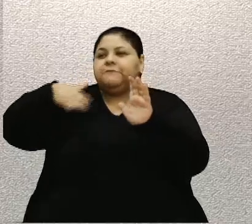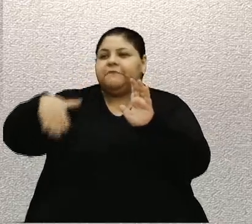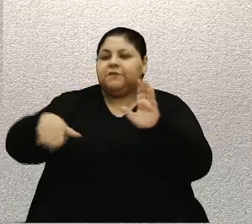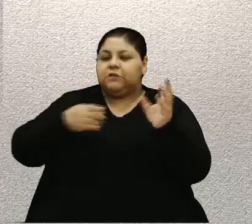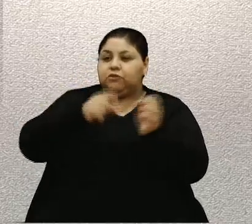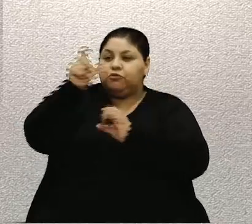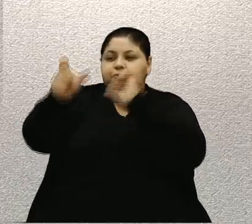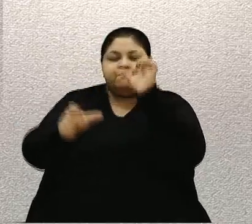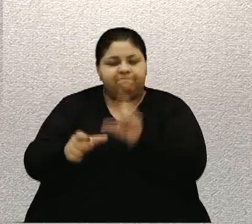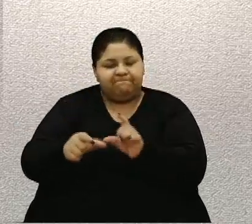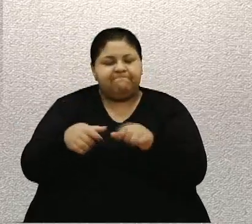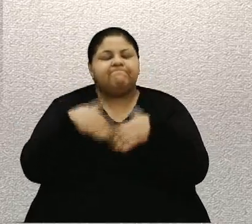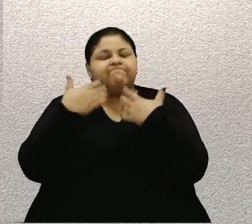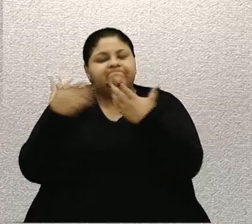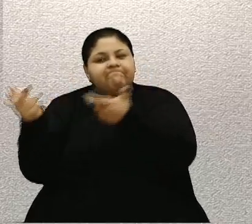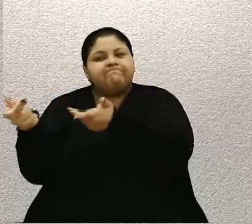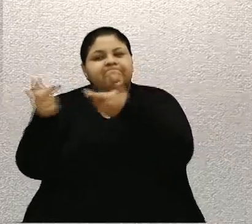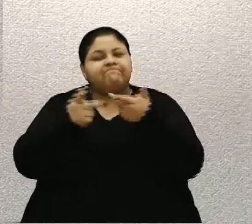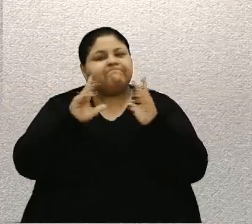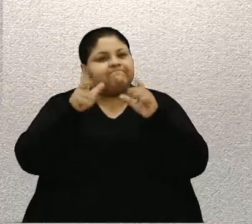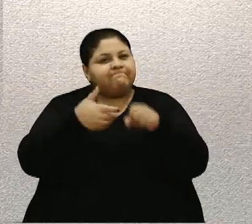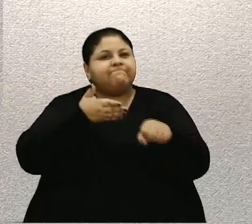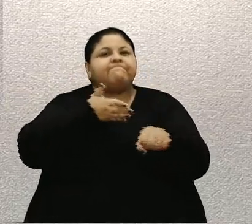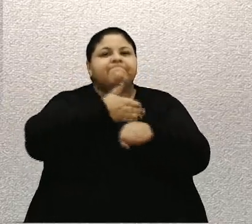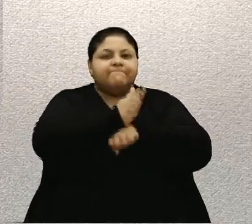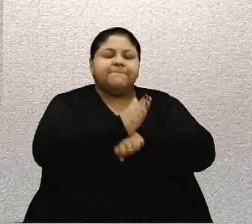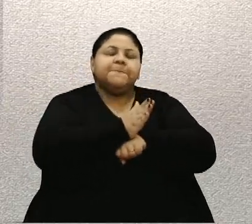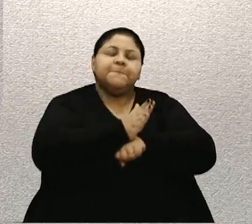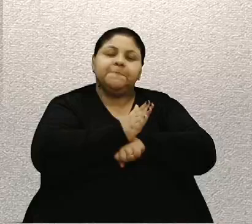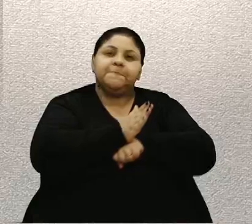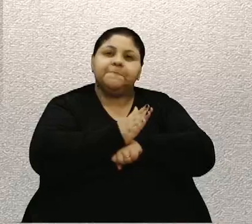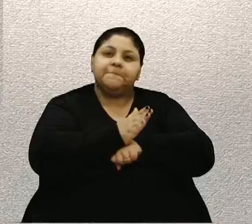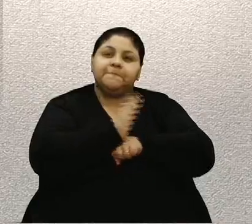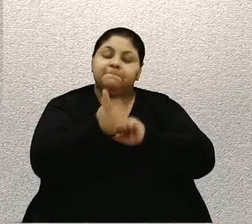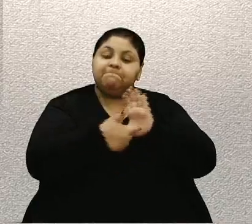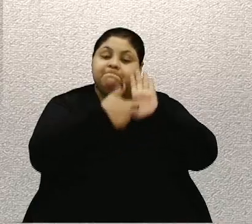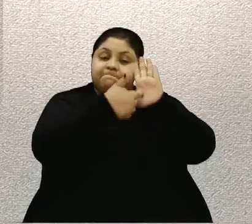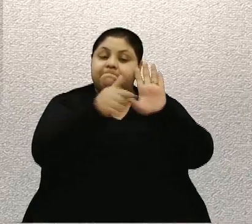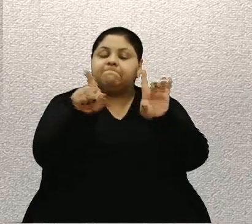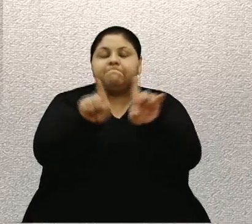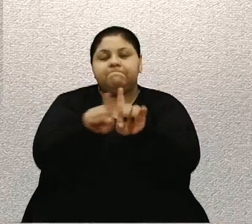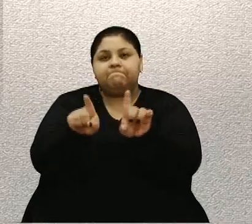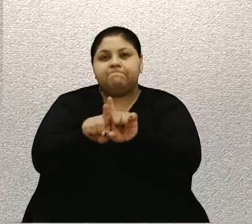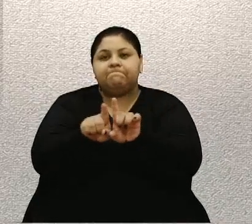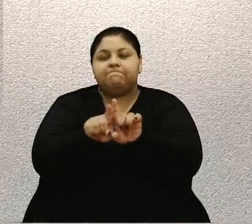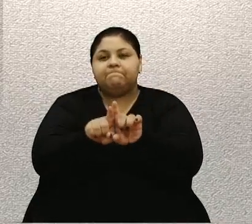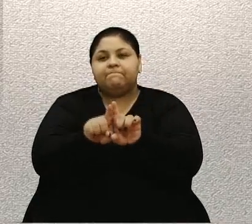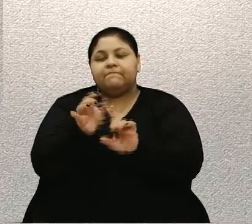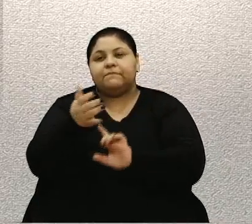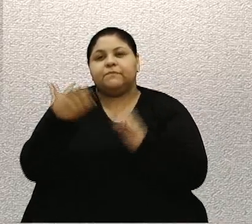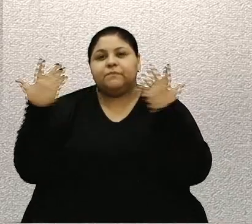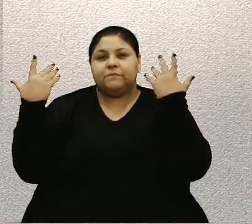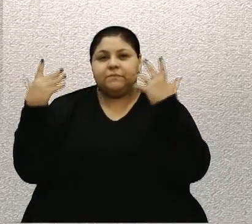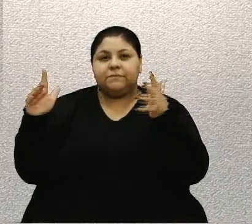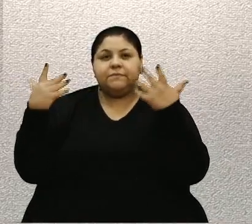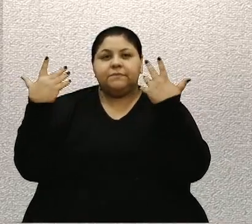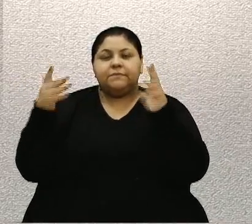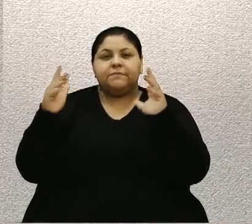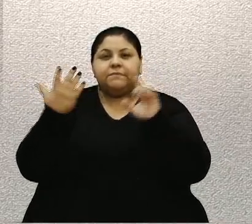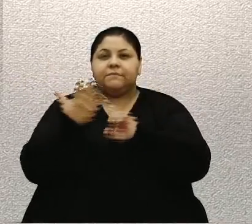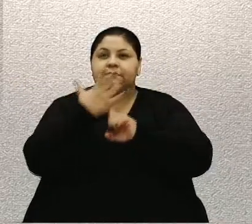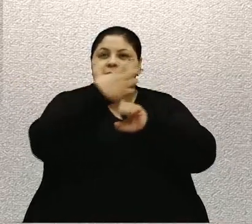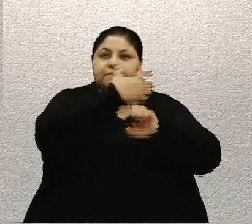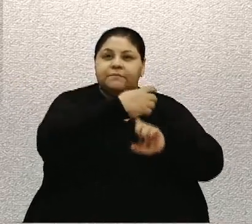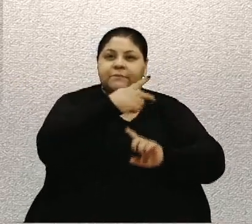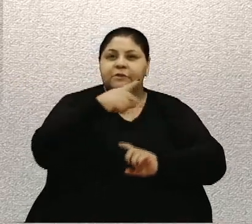Então, convido a todos a participarem desta exposição e também esse voto de congratulações à artista